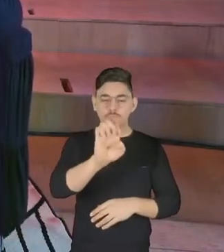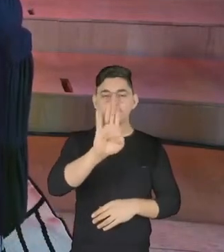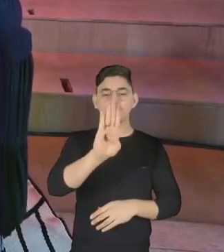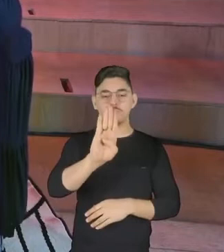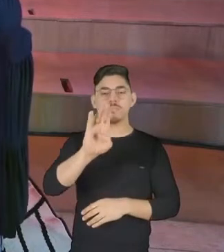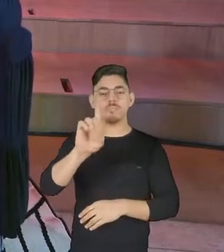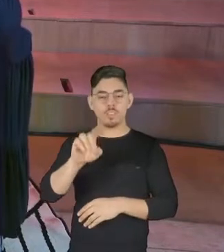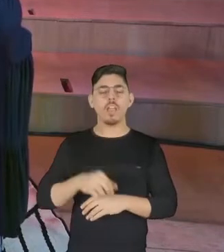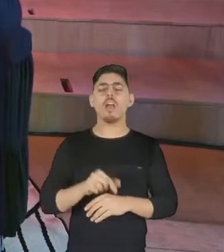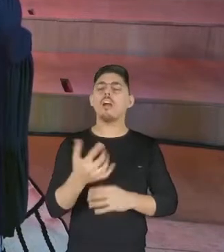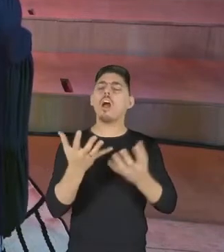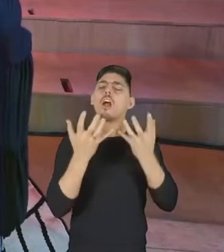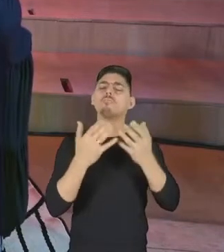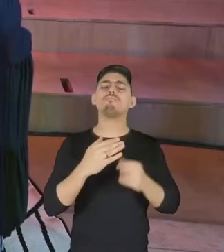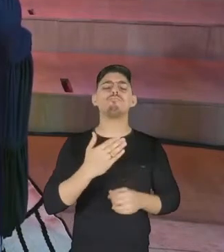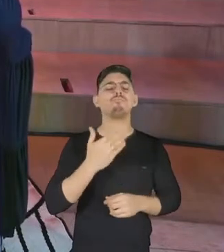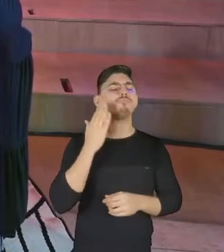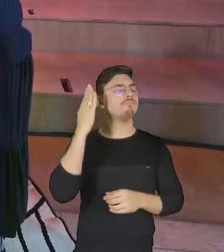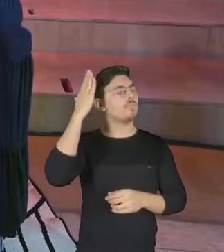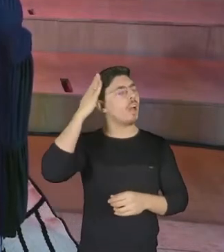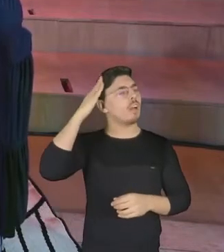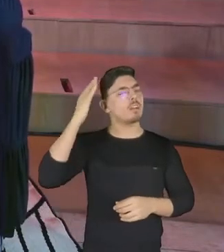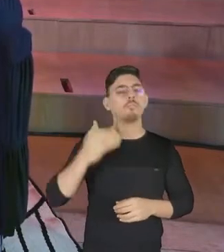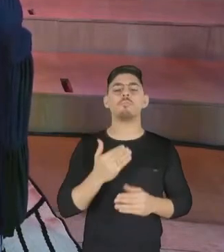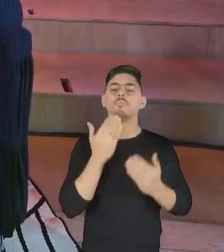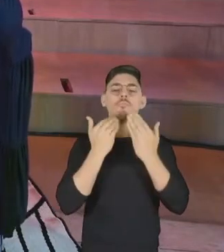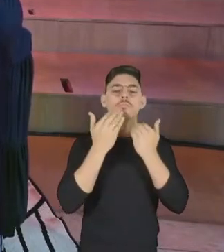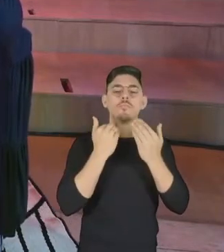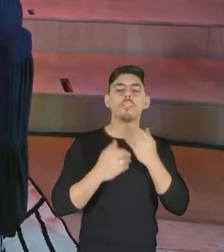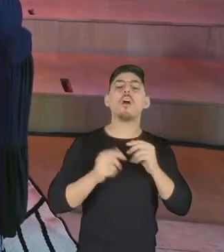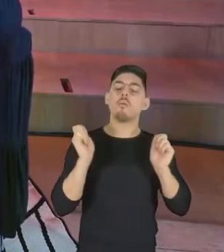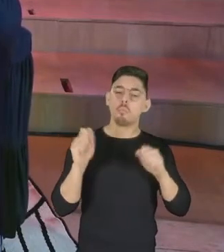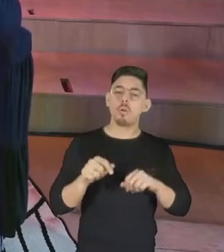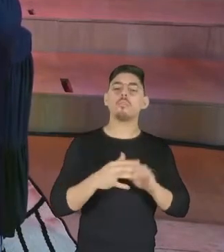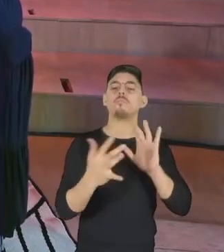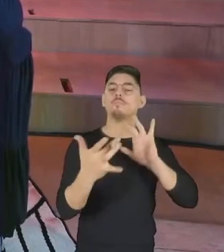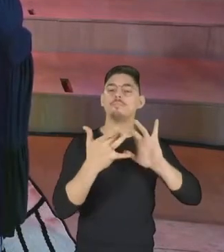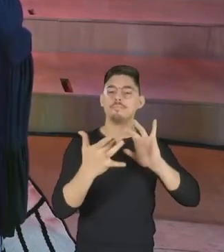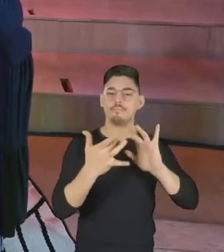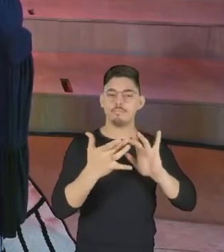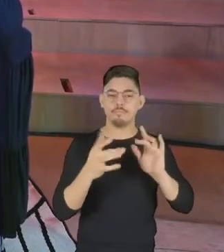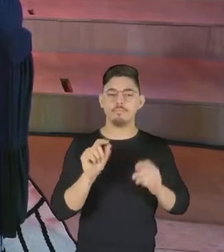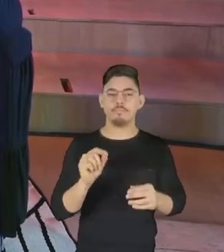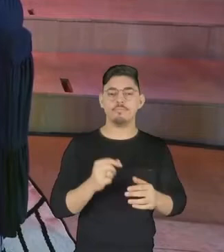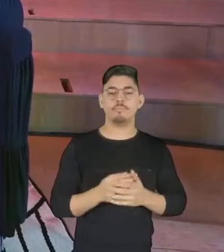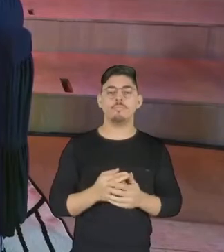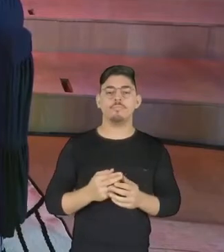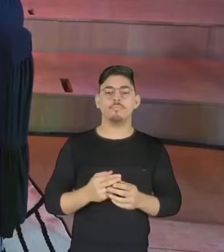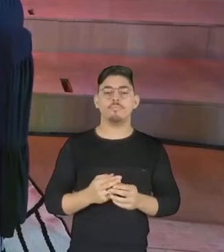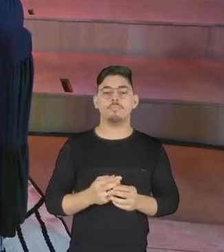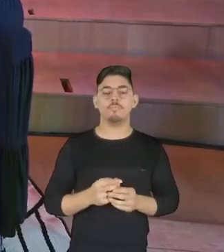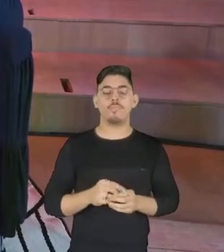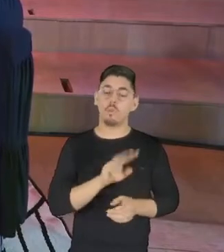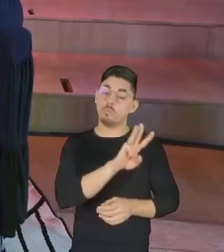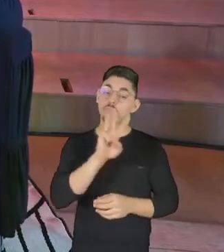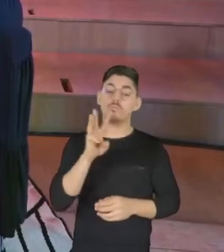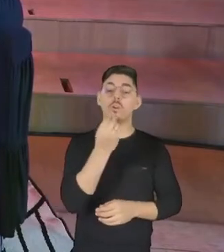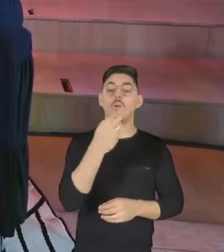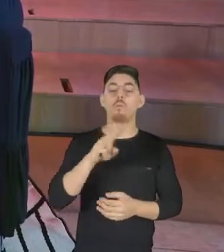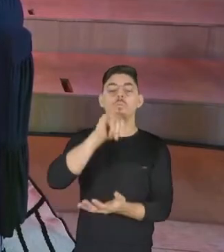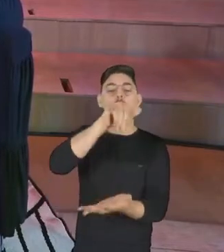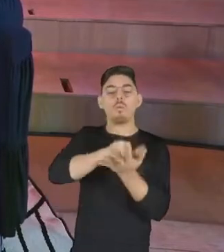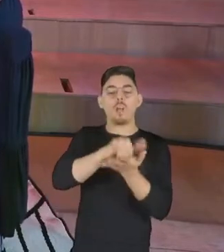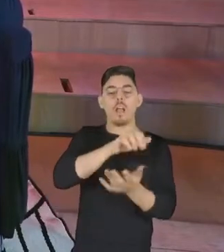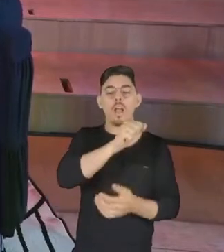você queira saber alguma informação adicional, pode entrar em contato conosco pelo site, pelo